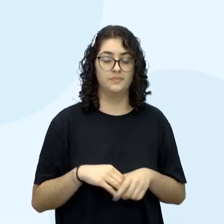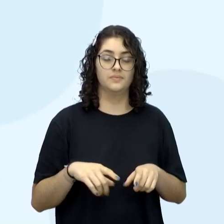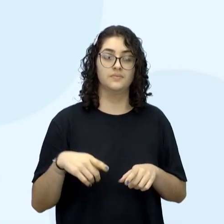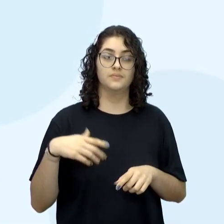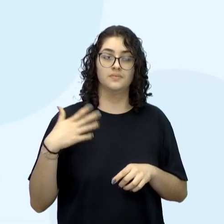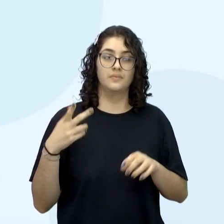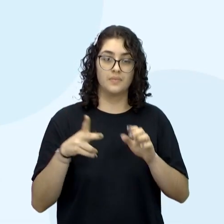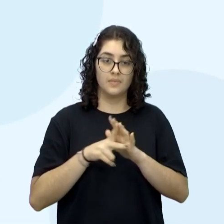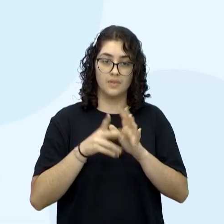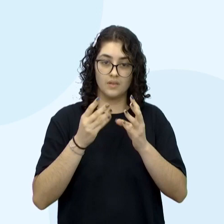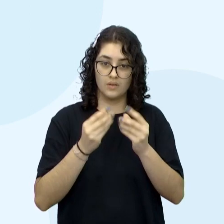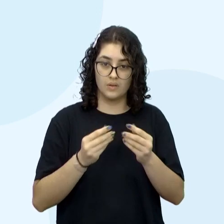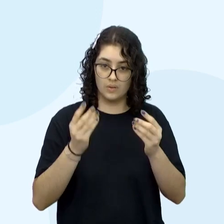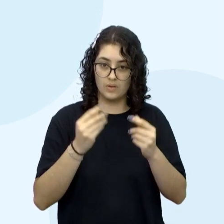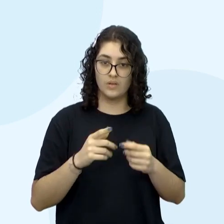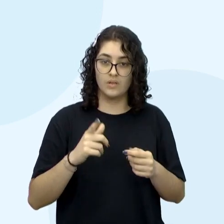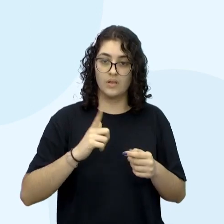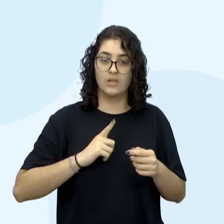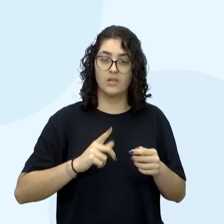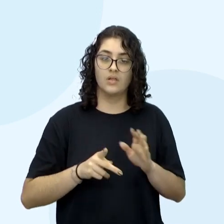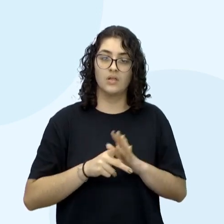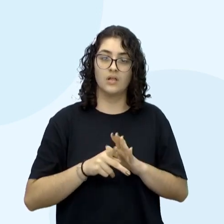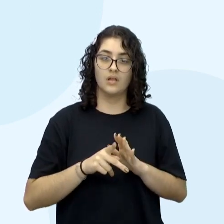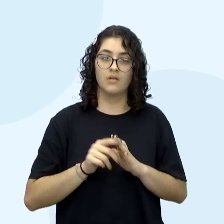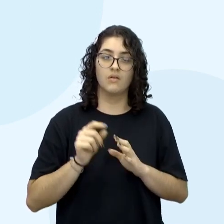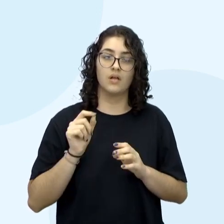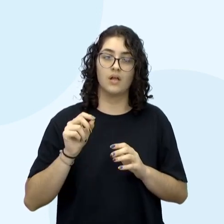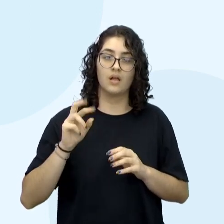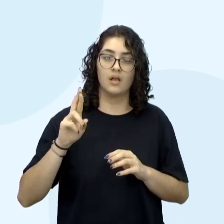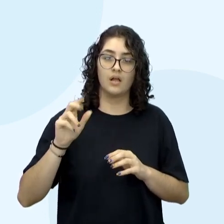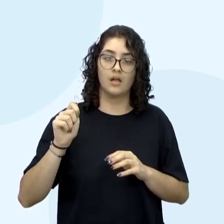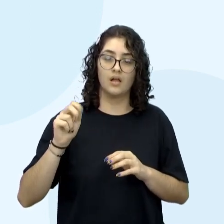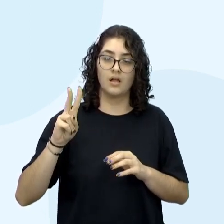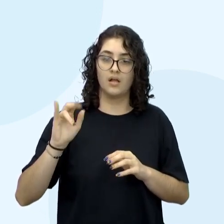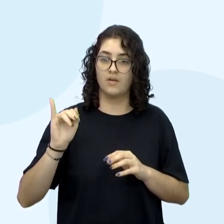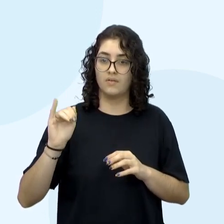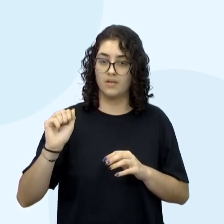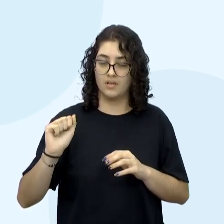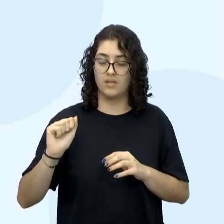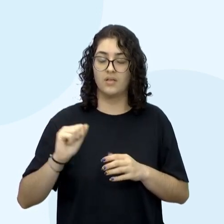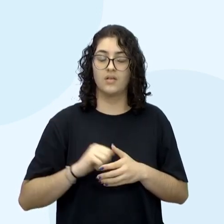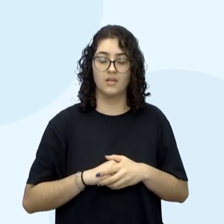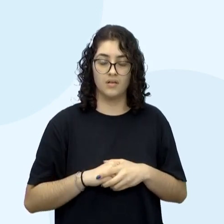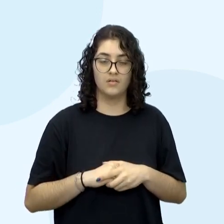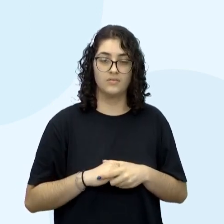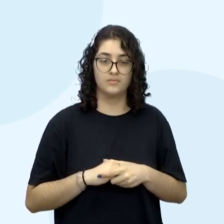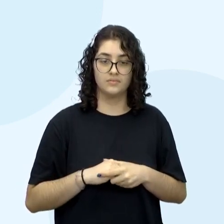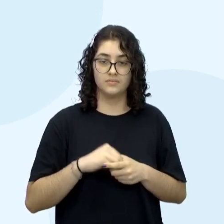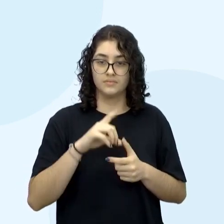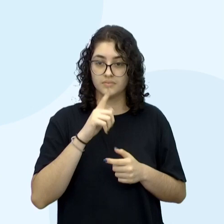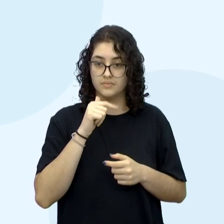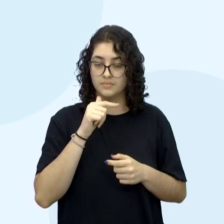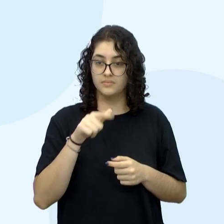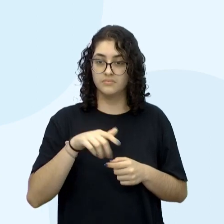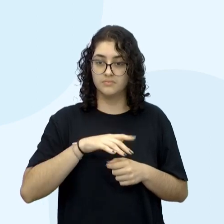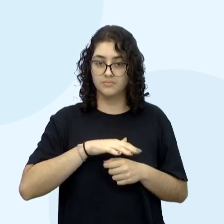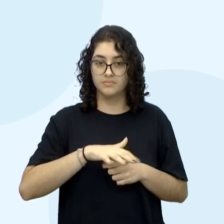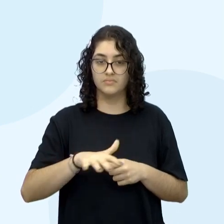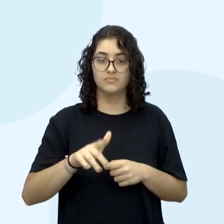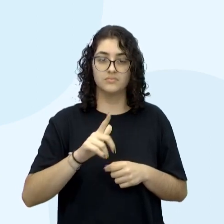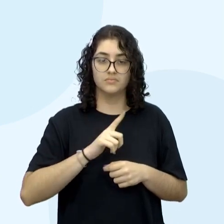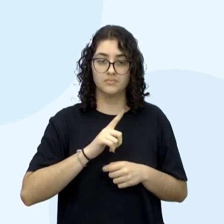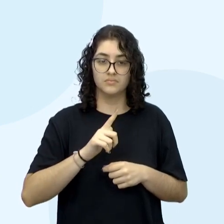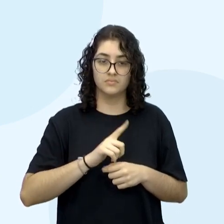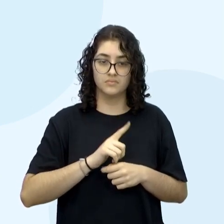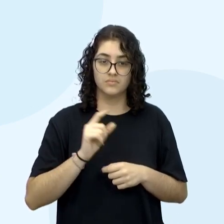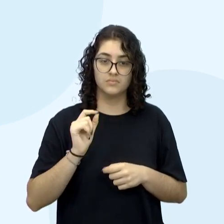Na erosão pluvial, a gente também tem o surgimento da ravina, né? Essa ravina é que o fluxo de água pela superfície, ela vai gerar...